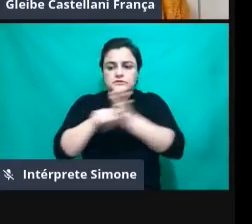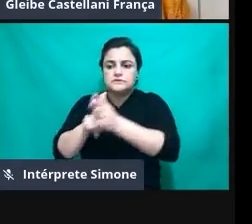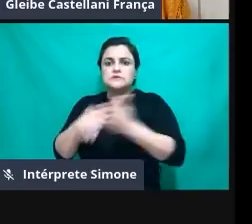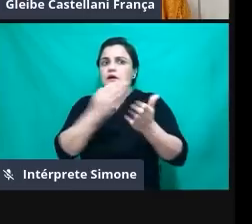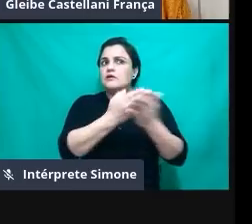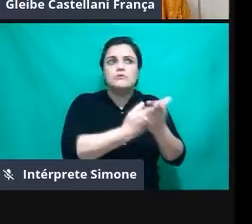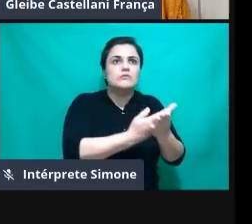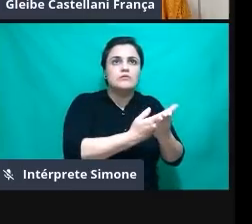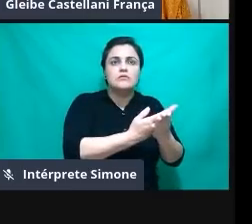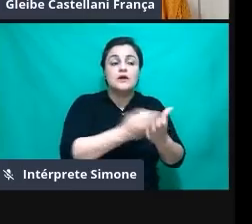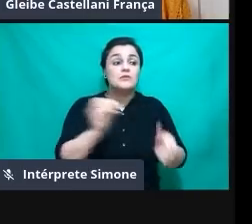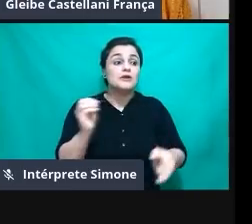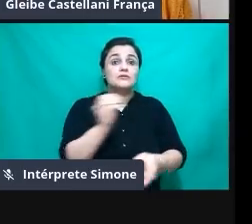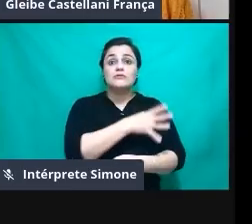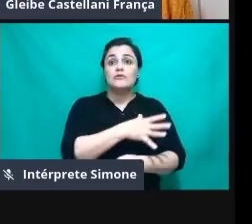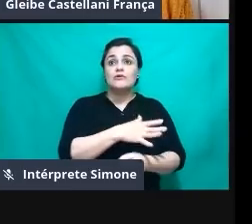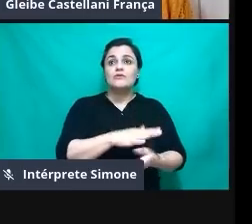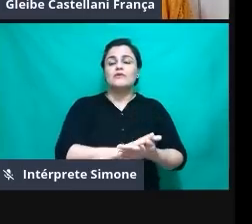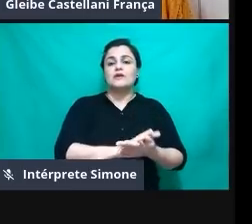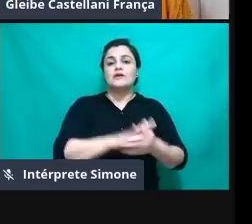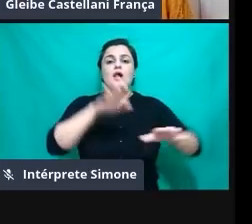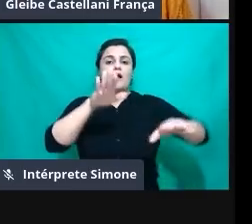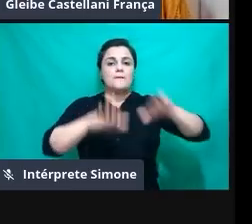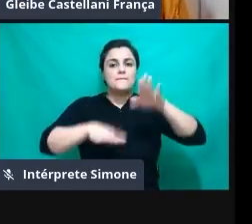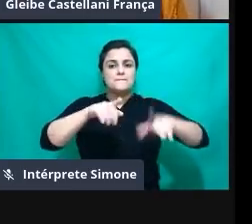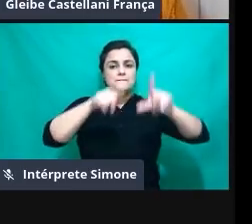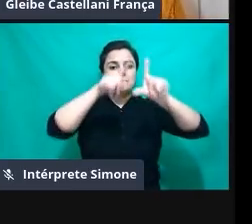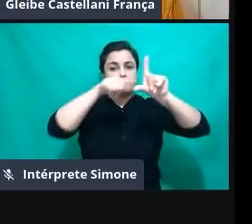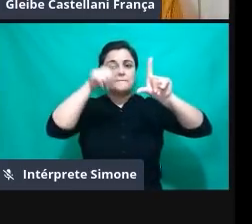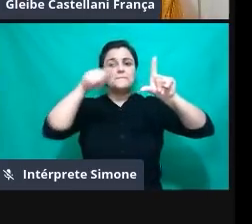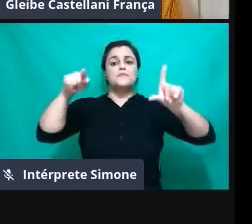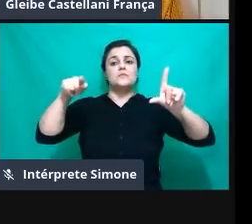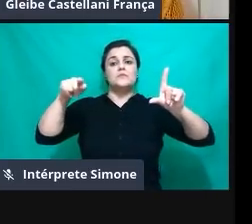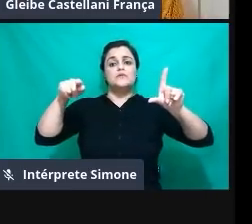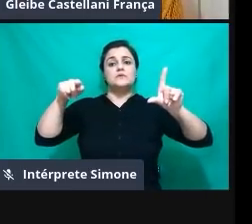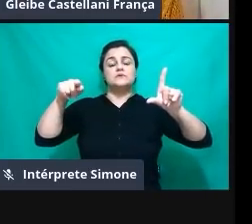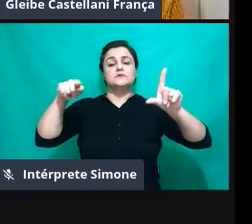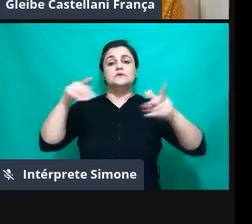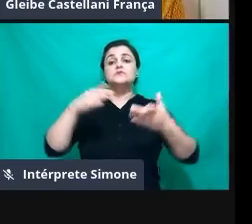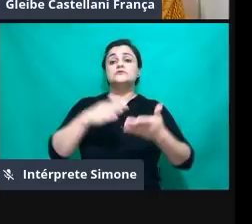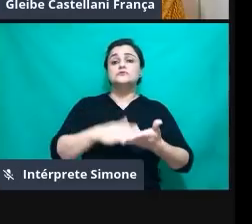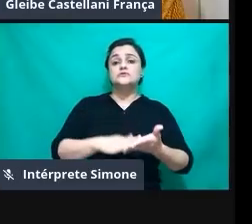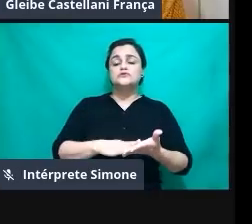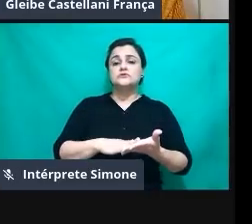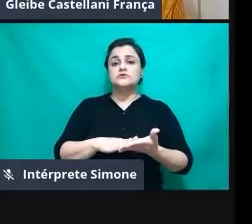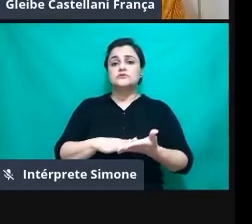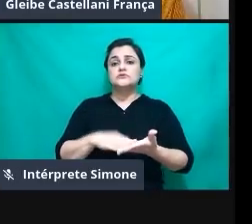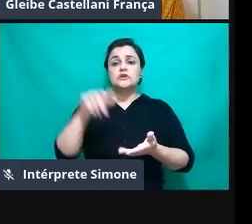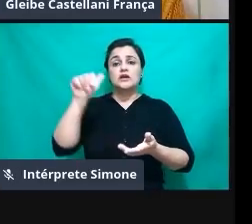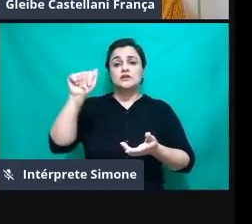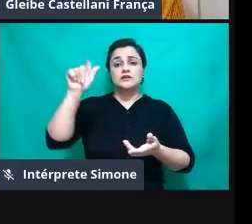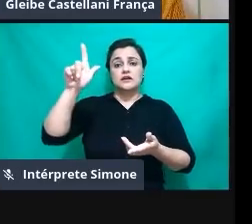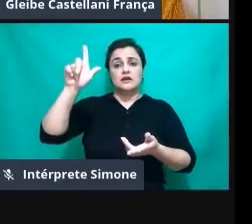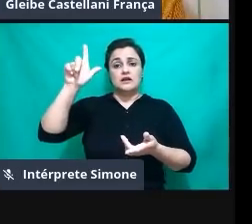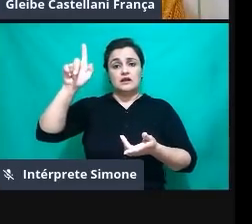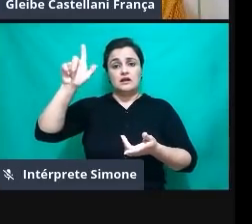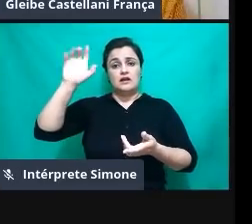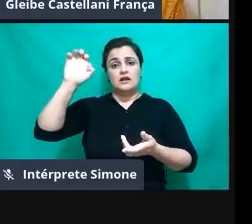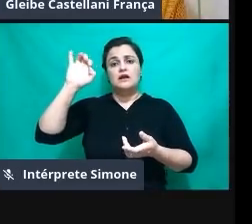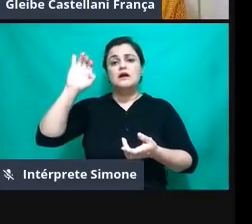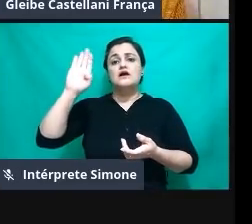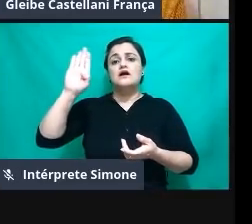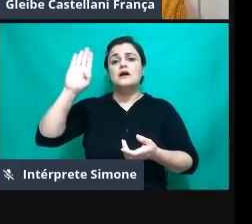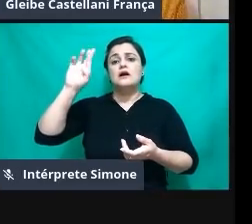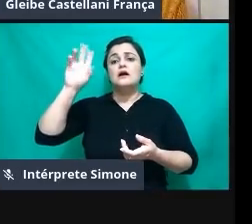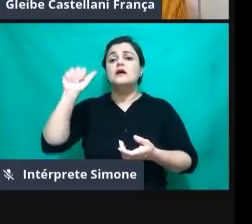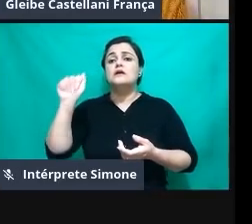eles assustaram um pouquinho. Então, essa foi a principal modificação que ocorreu dentro da